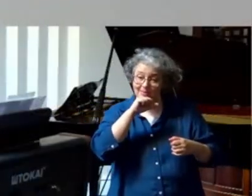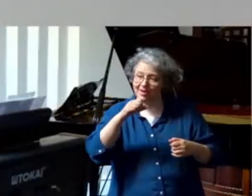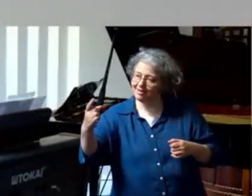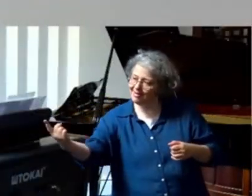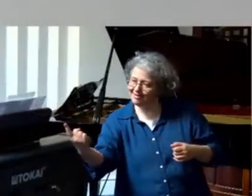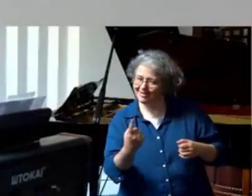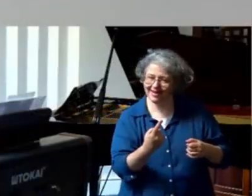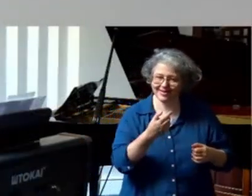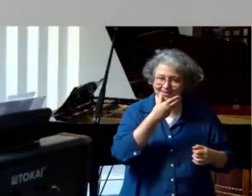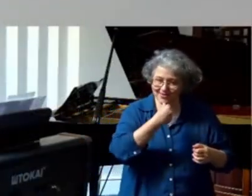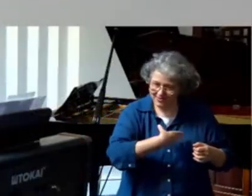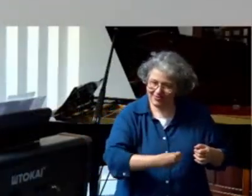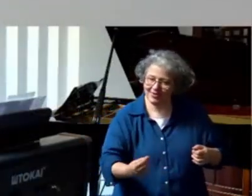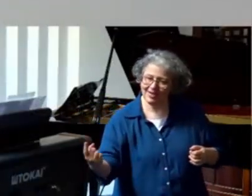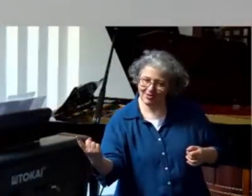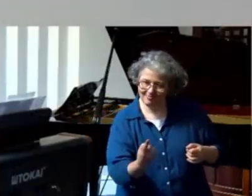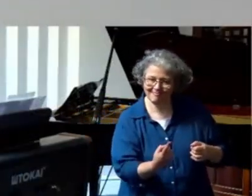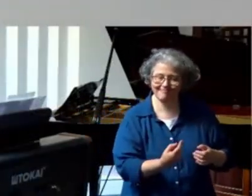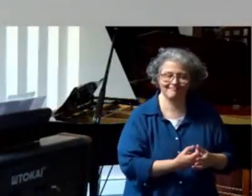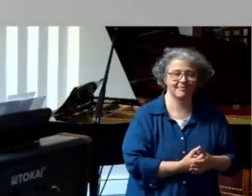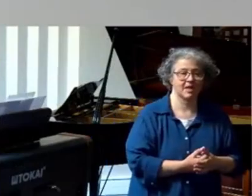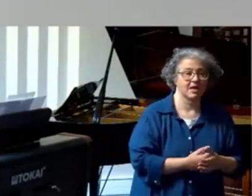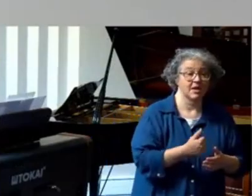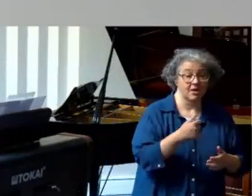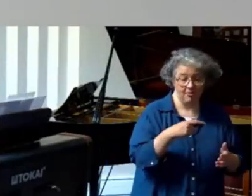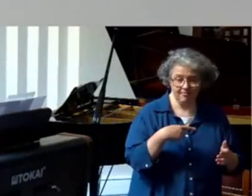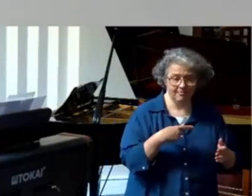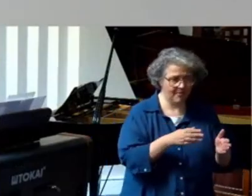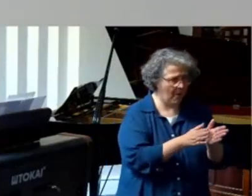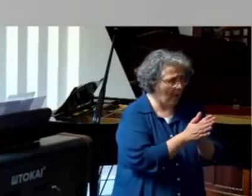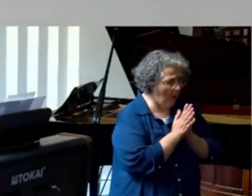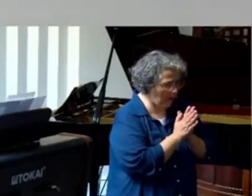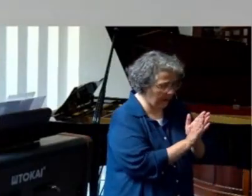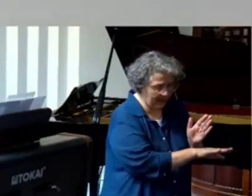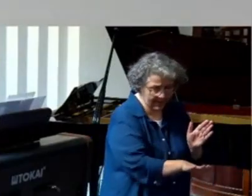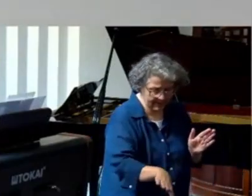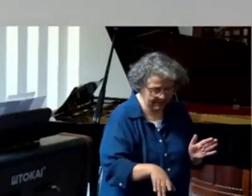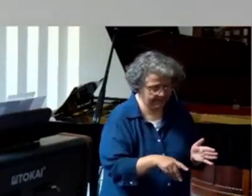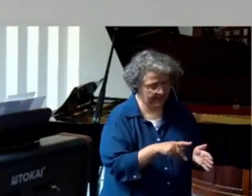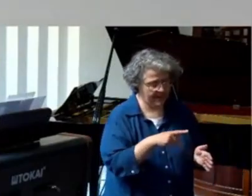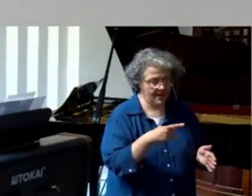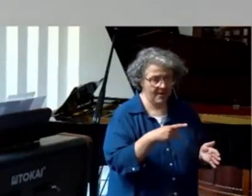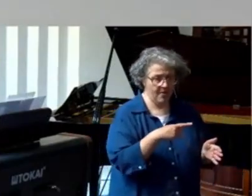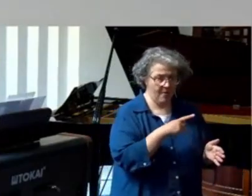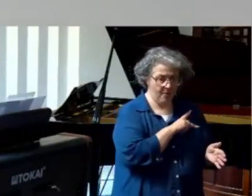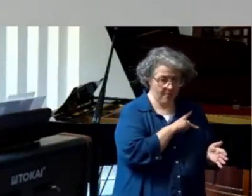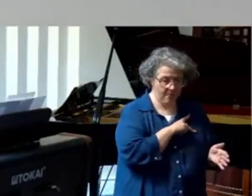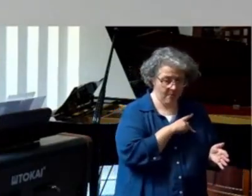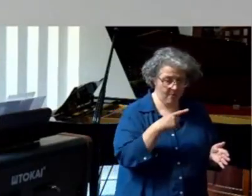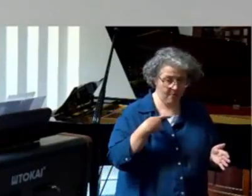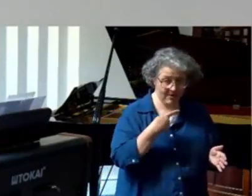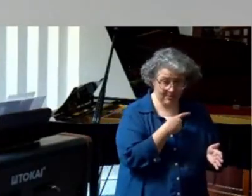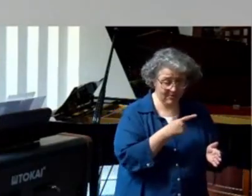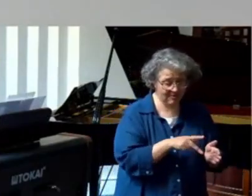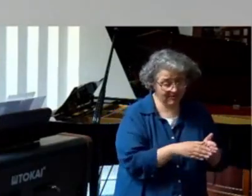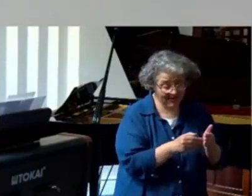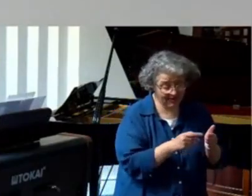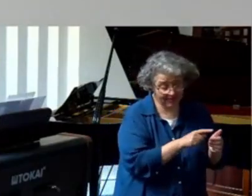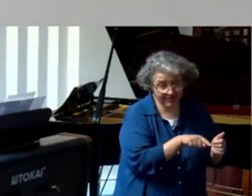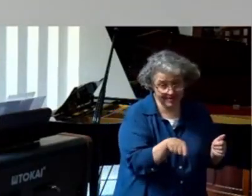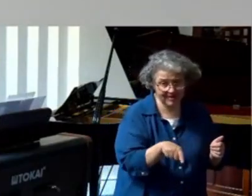para cultuarem a Deus. O pastor pede que vocês façam a seguinte ilustração. Imaginem, vocês têm uma